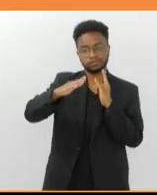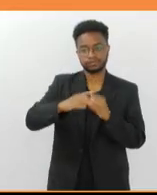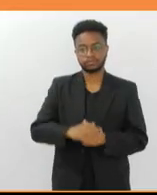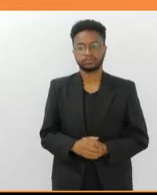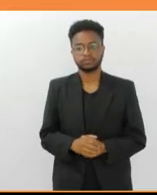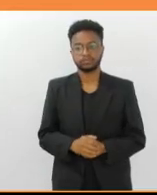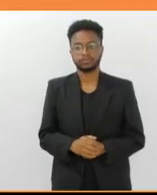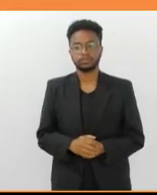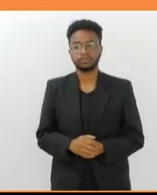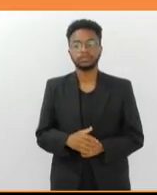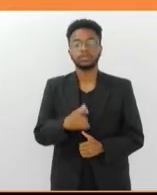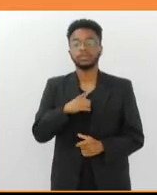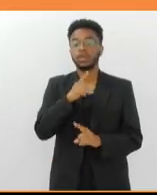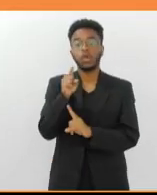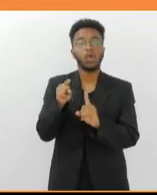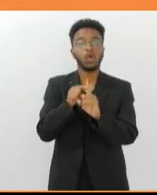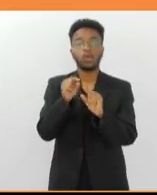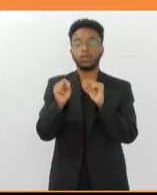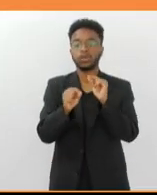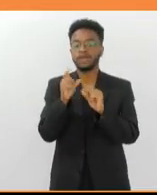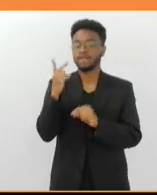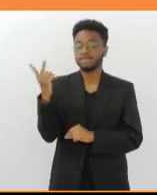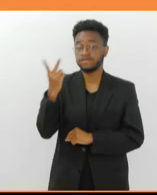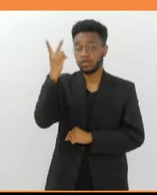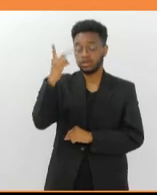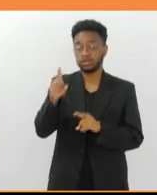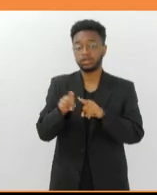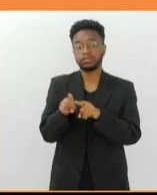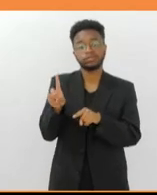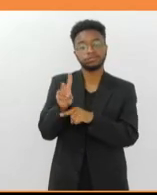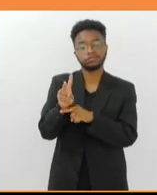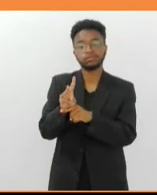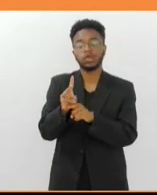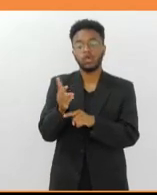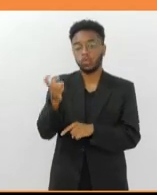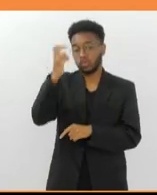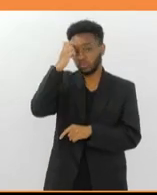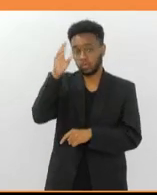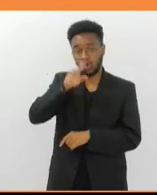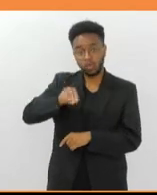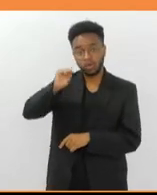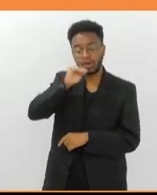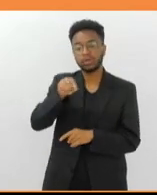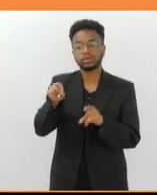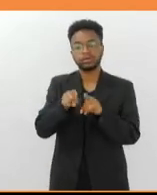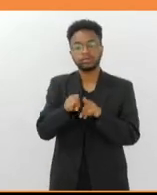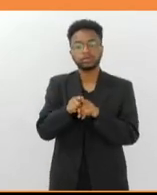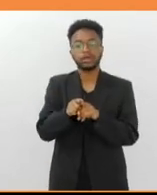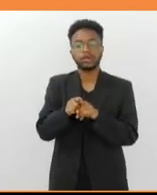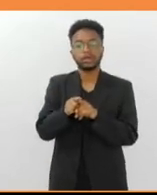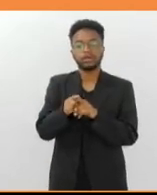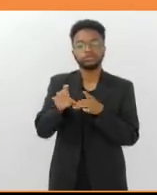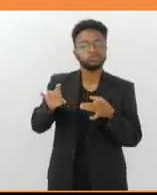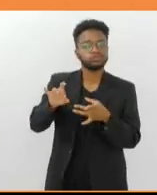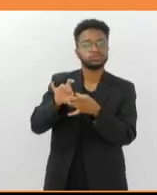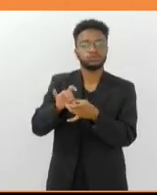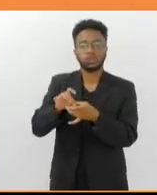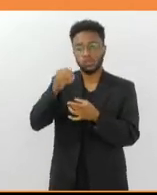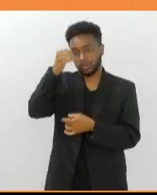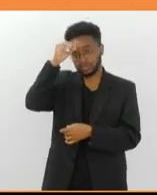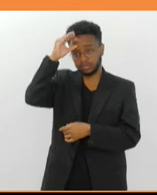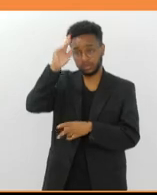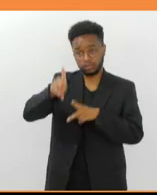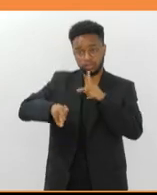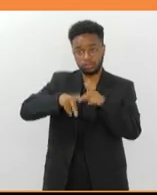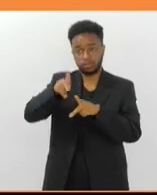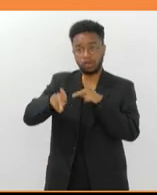A iniciativa tem como objetivo valorizar e preservar as culturas orais, explorando os saberes dos povos originários. Os